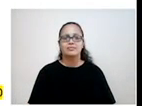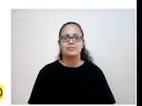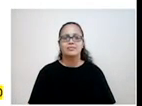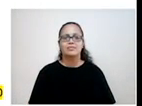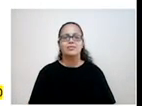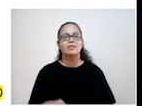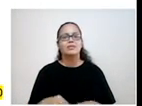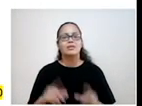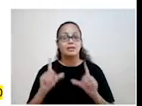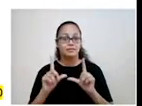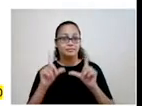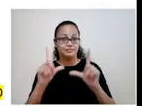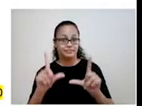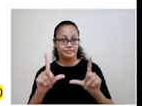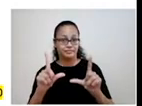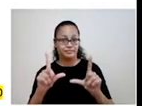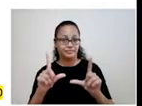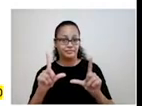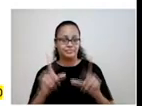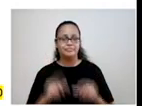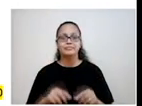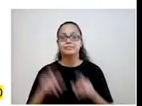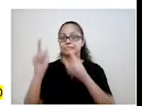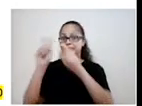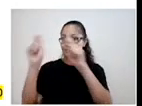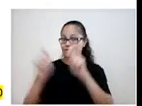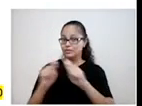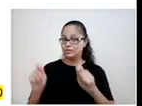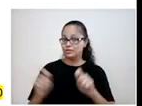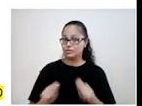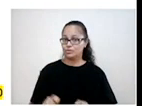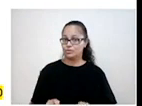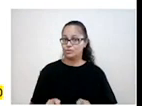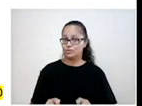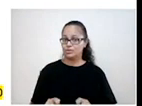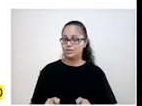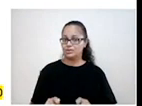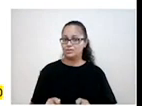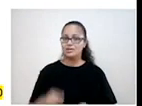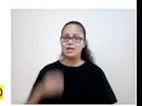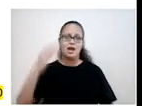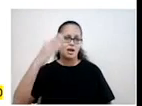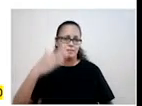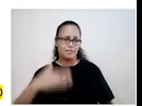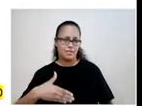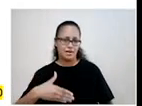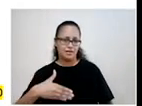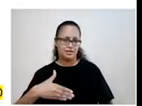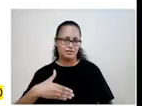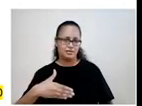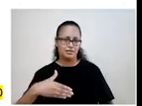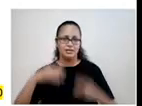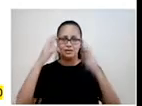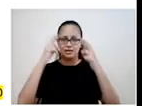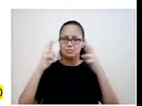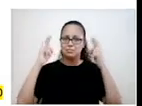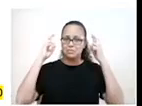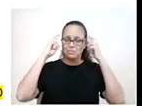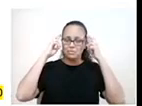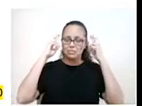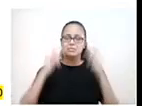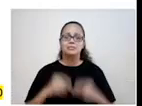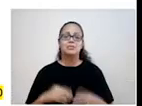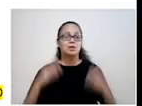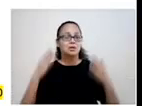destaques da obra de Michelangelo estão suas esculturas. É clara a presença da estética greco-romana em suas representações